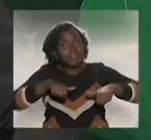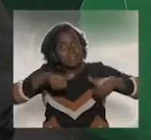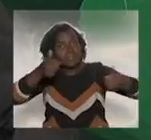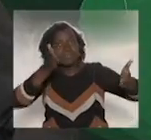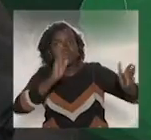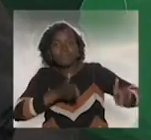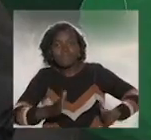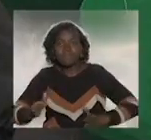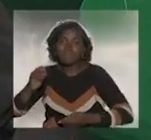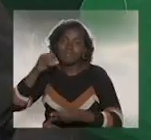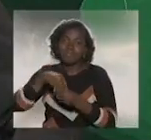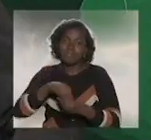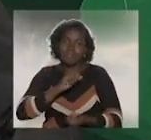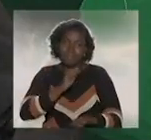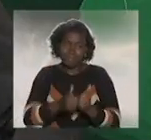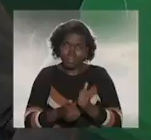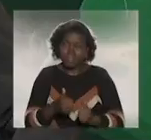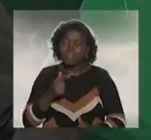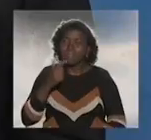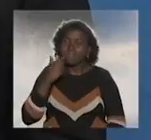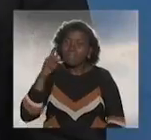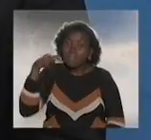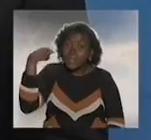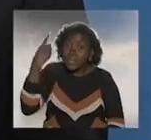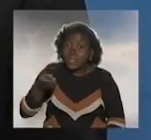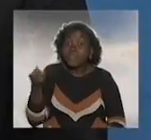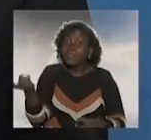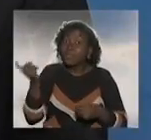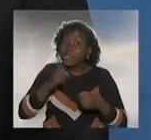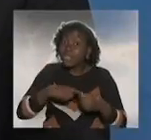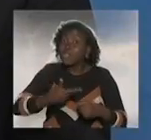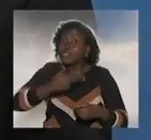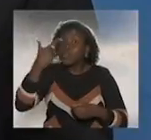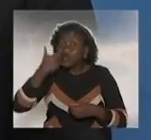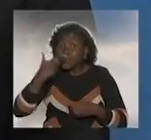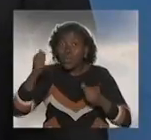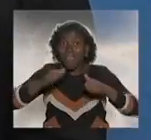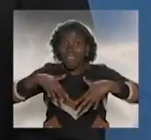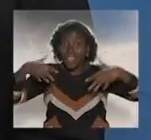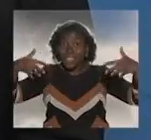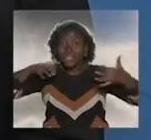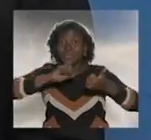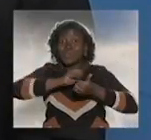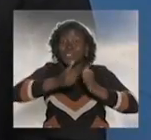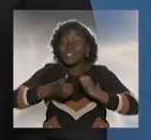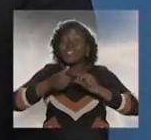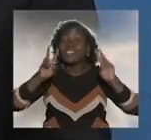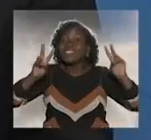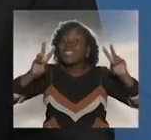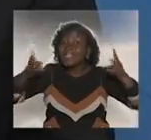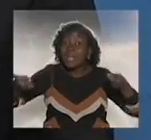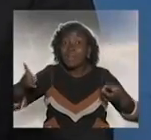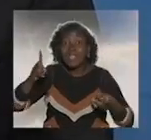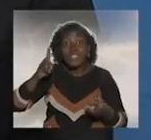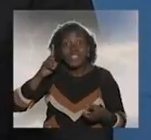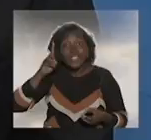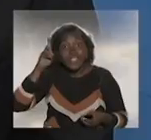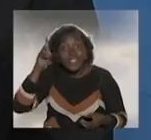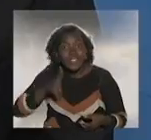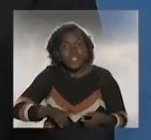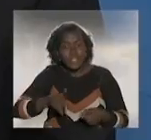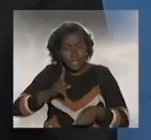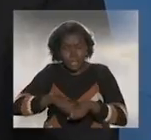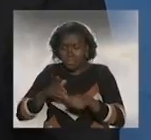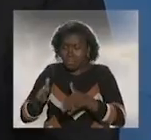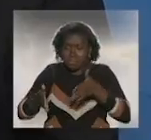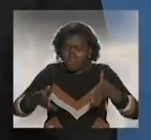nova realidade, essa ordem no esporte. Daqui a um pouquinho a gente vai voltar com a segunda parte do Arena Esportiva, tratando do tema